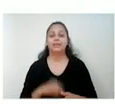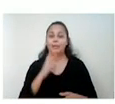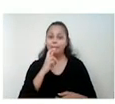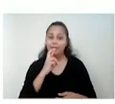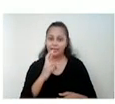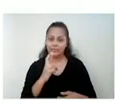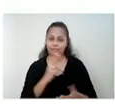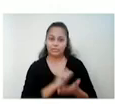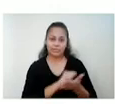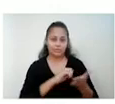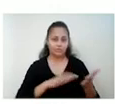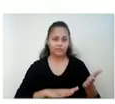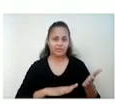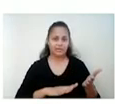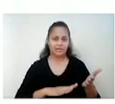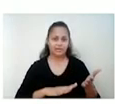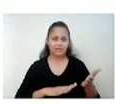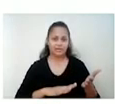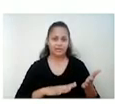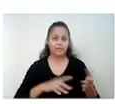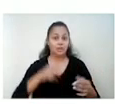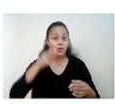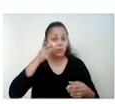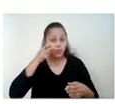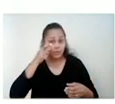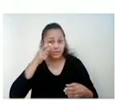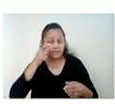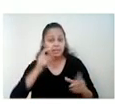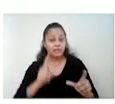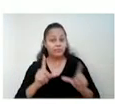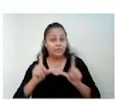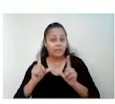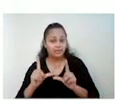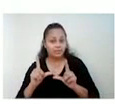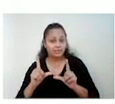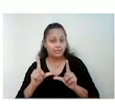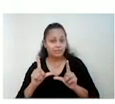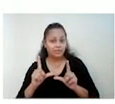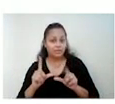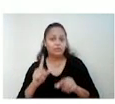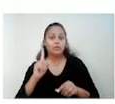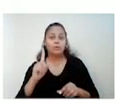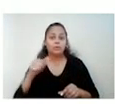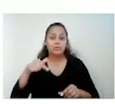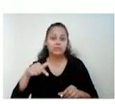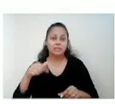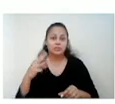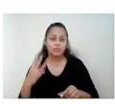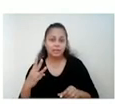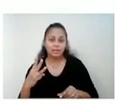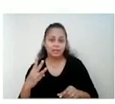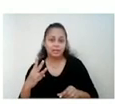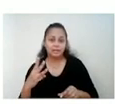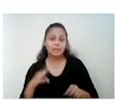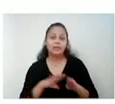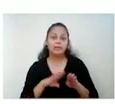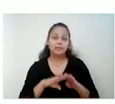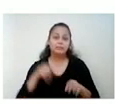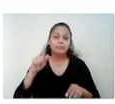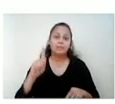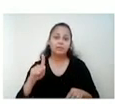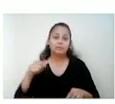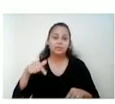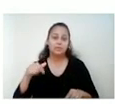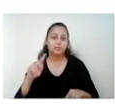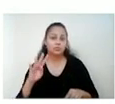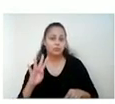Para responder as questões a seguir, observe as imagens das páginas 173 e 174, que são essas imagens aqui ao